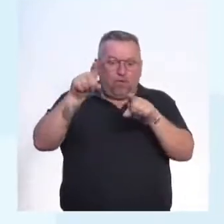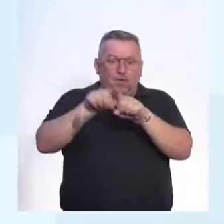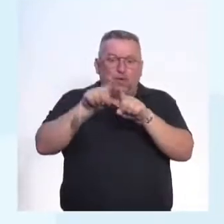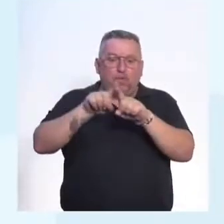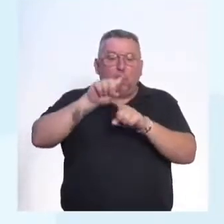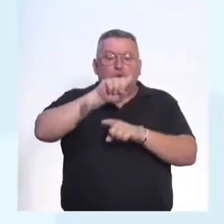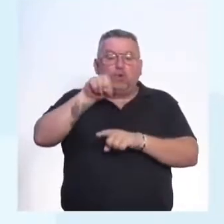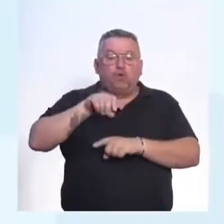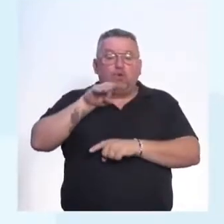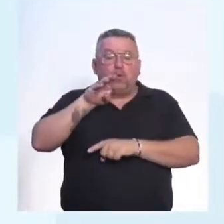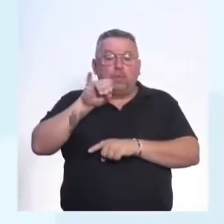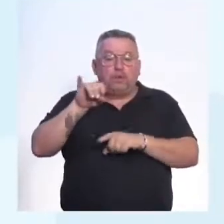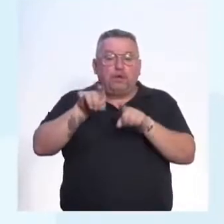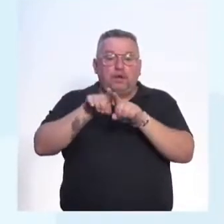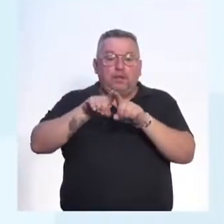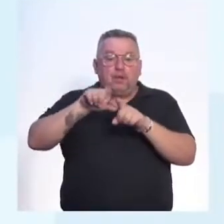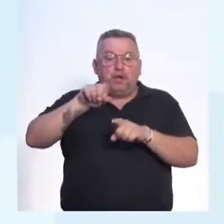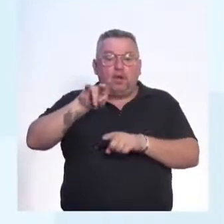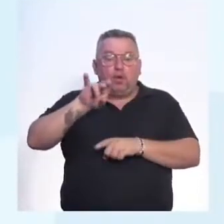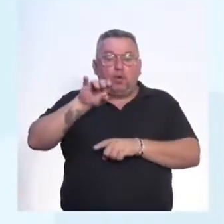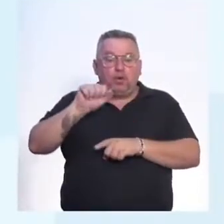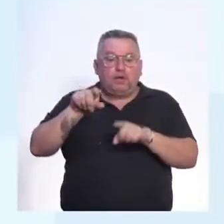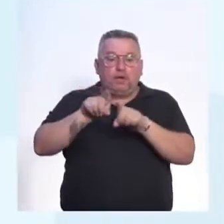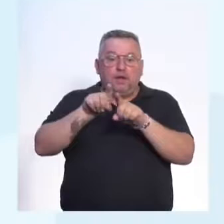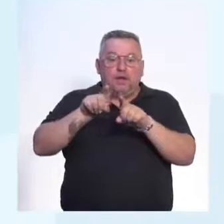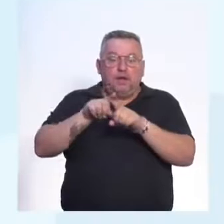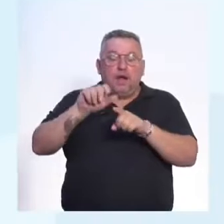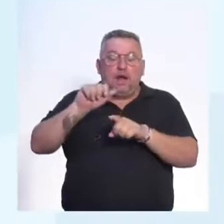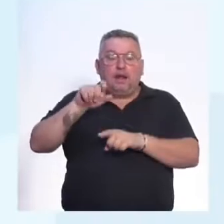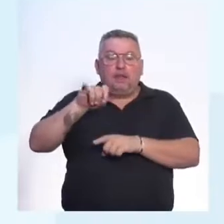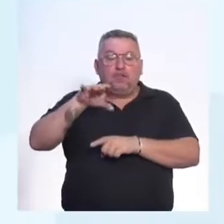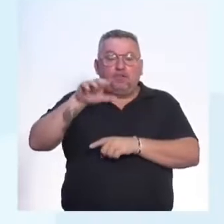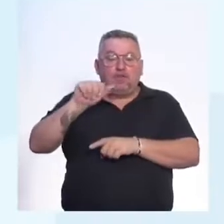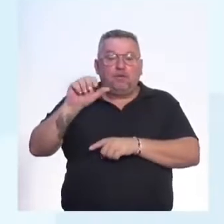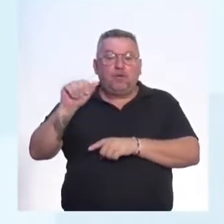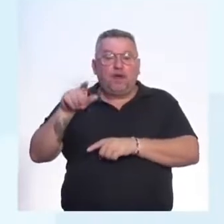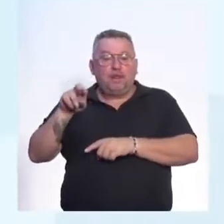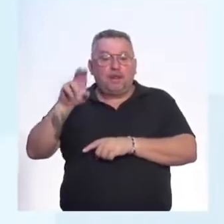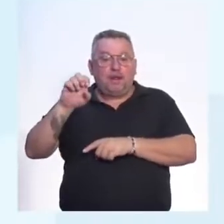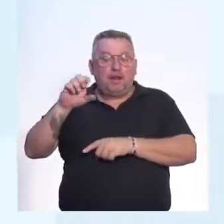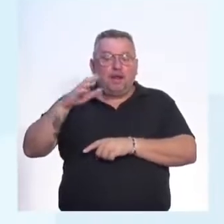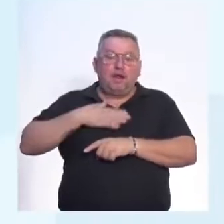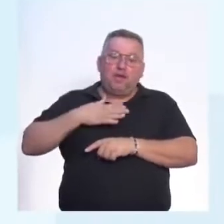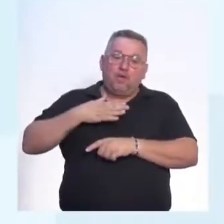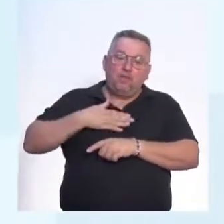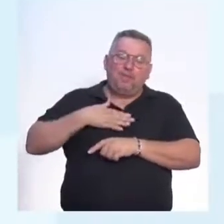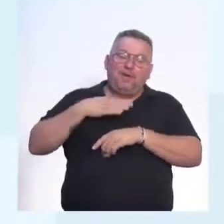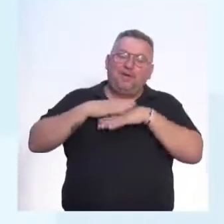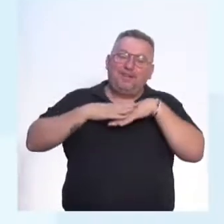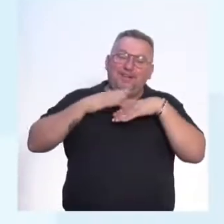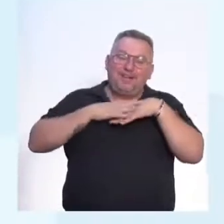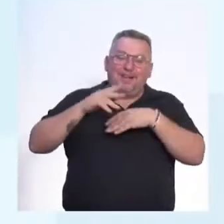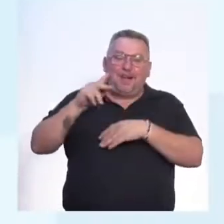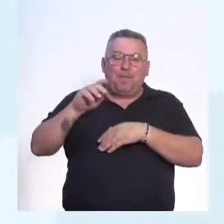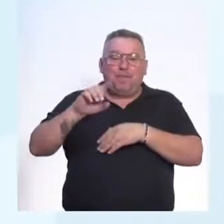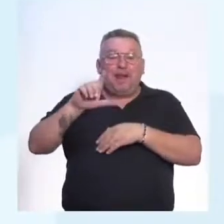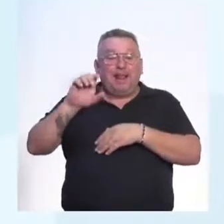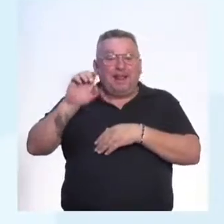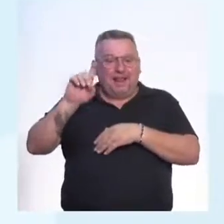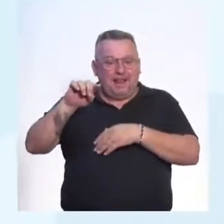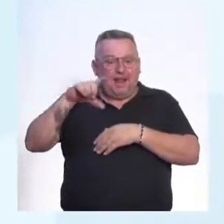dos Palmares, Luiz Gama, Aleijadinho e André Rebouças e o meu querido Pelé. Temos que